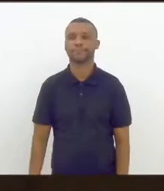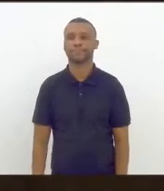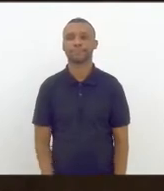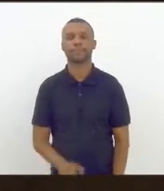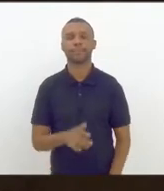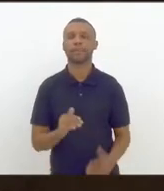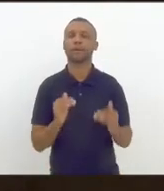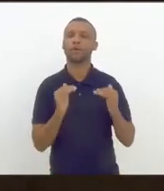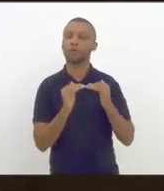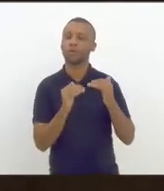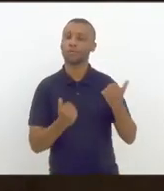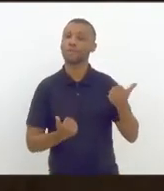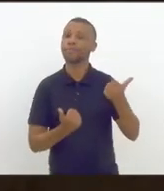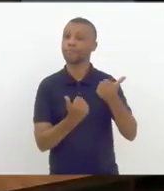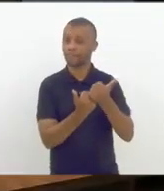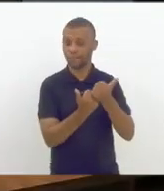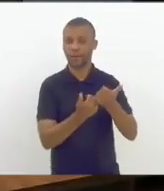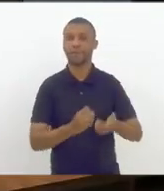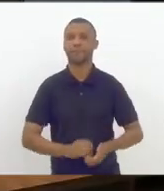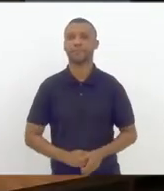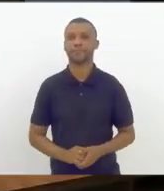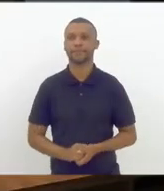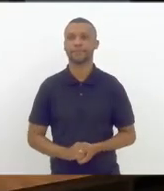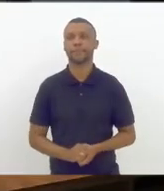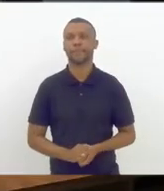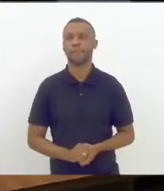Favorável, senhor presidente.